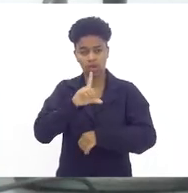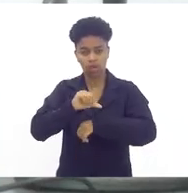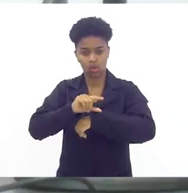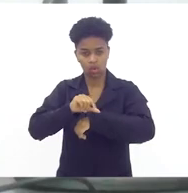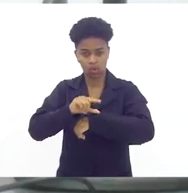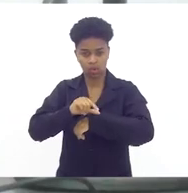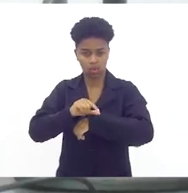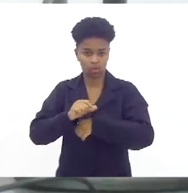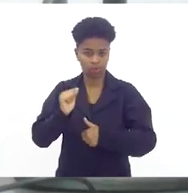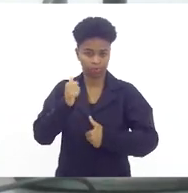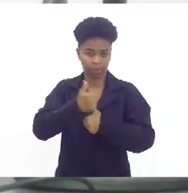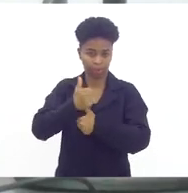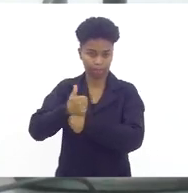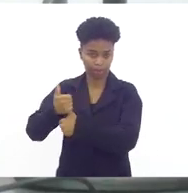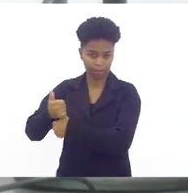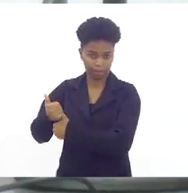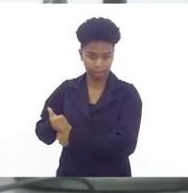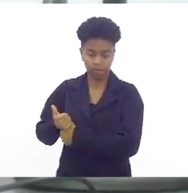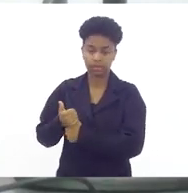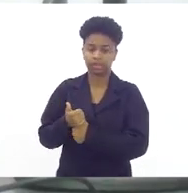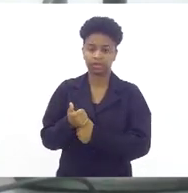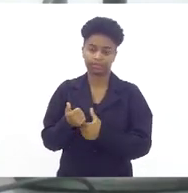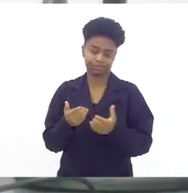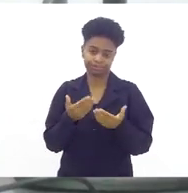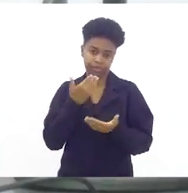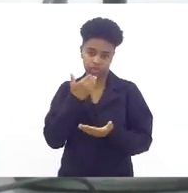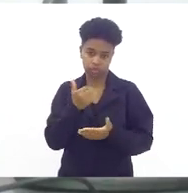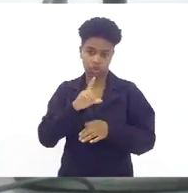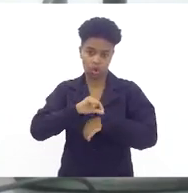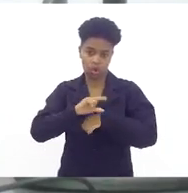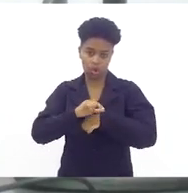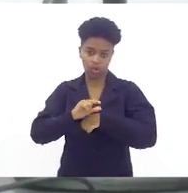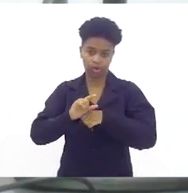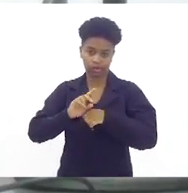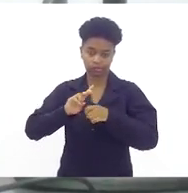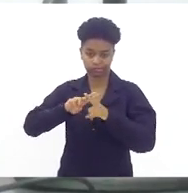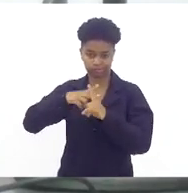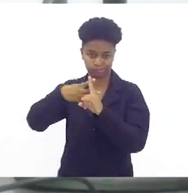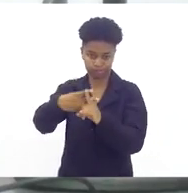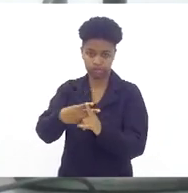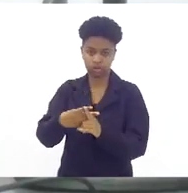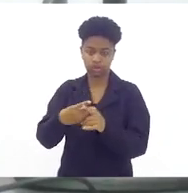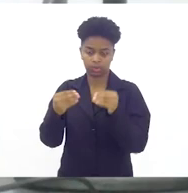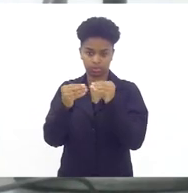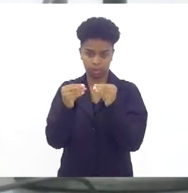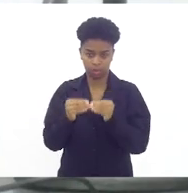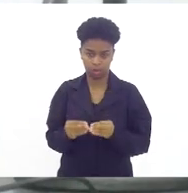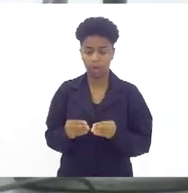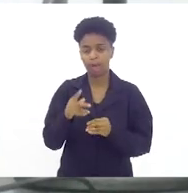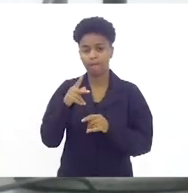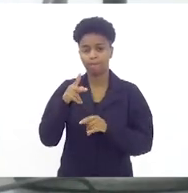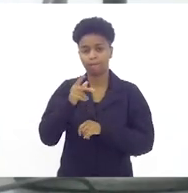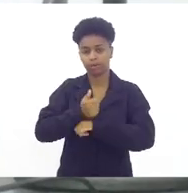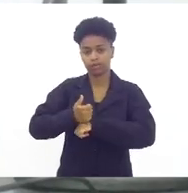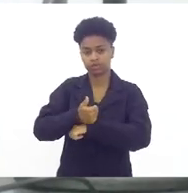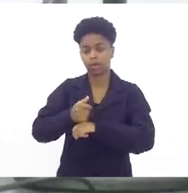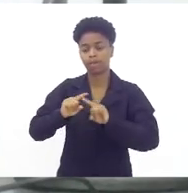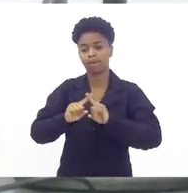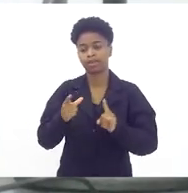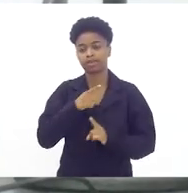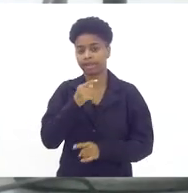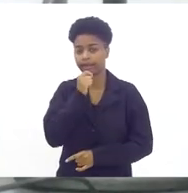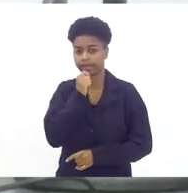recrutando hora extra né do dos profissionais mas ainda assim é existe algumas turmas que